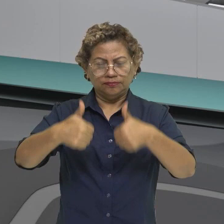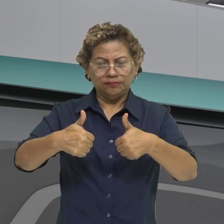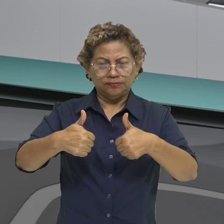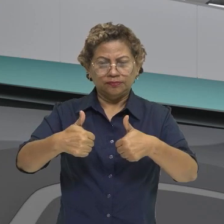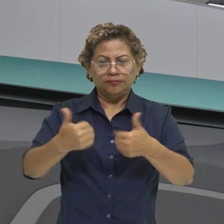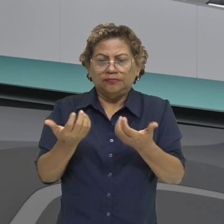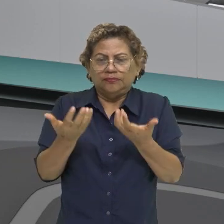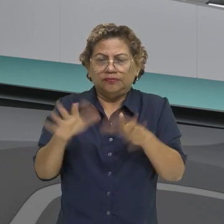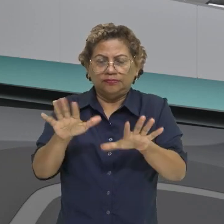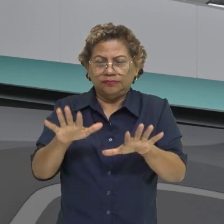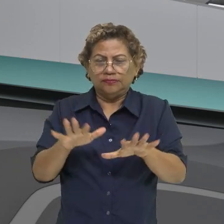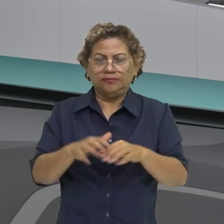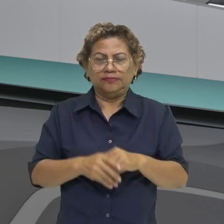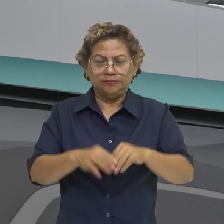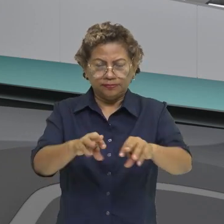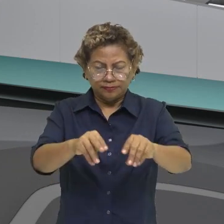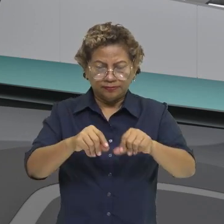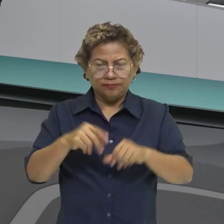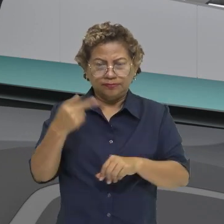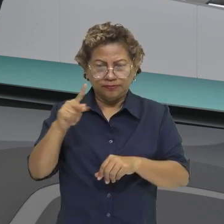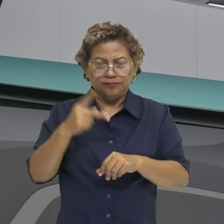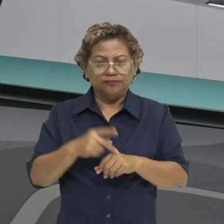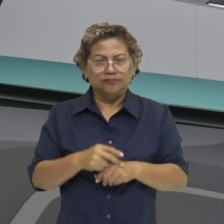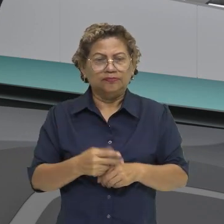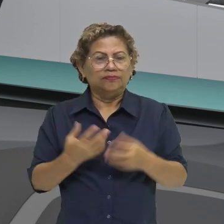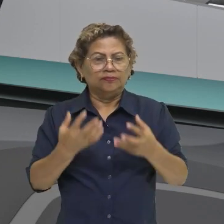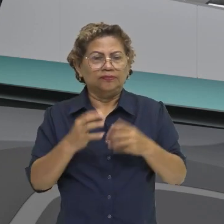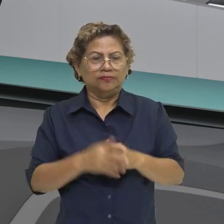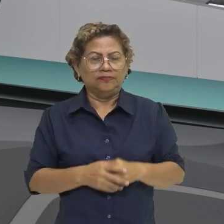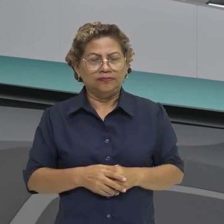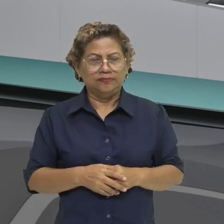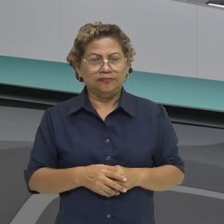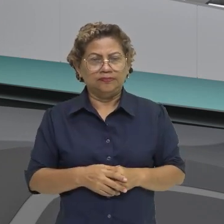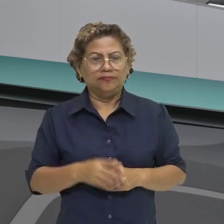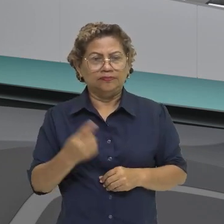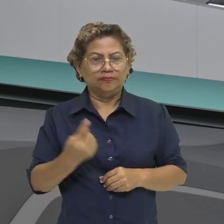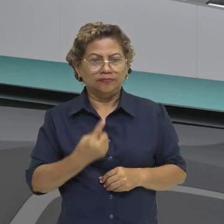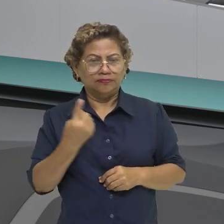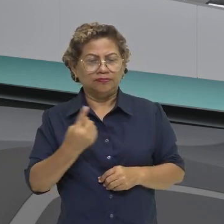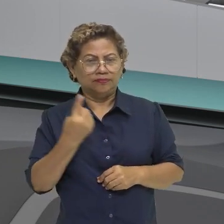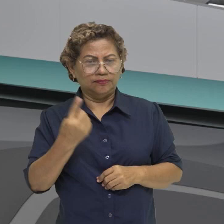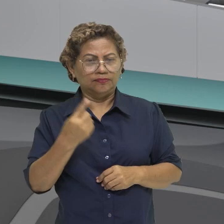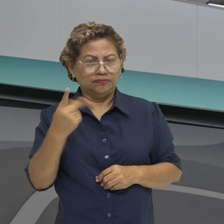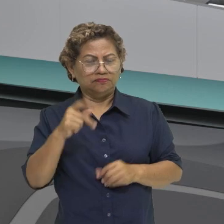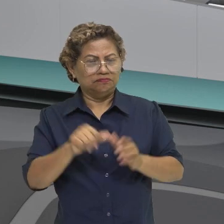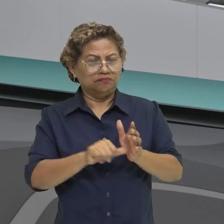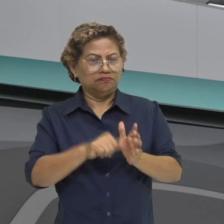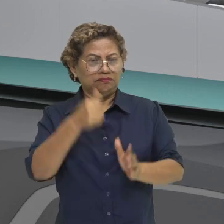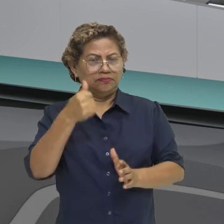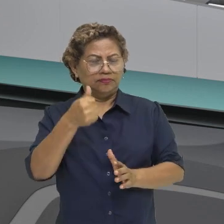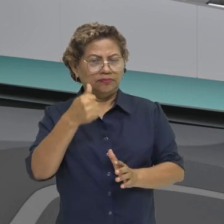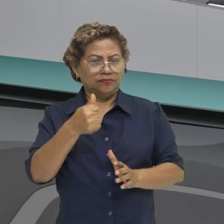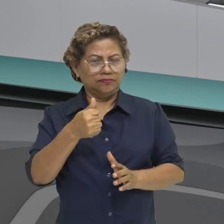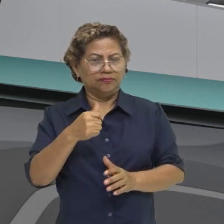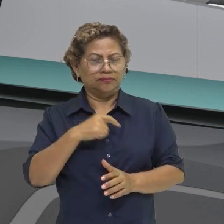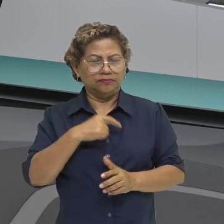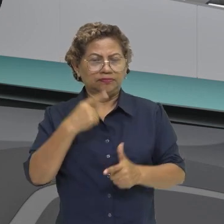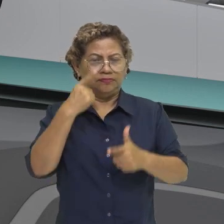cobiça. Terás de terra completo agora o teu fato era vestimenta. E pela primeira vez,